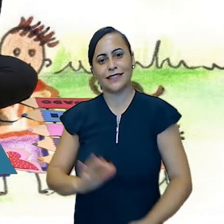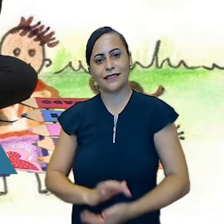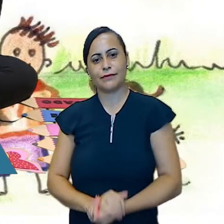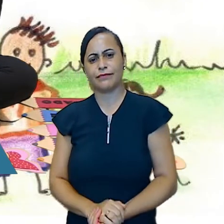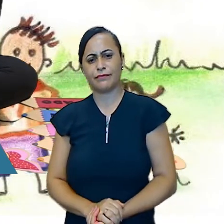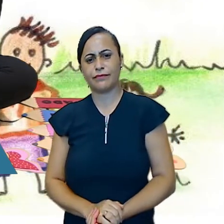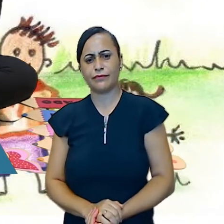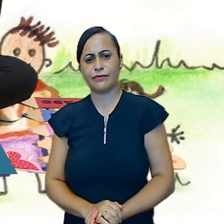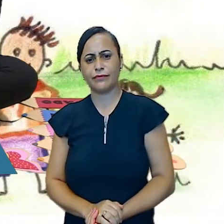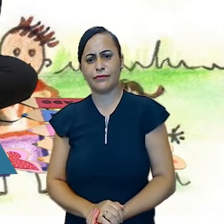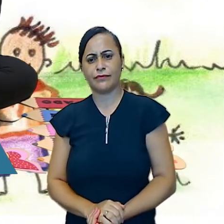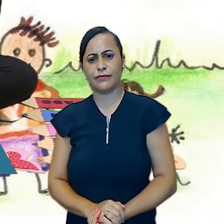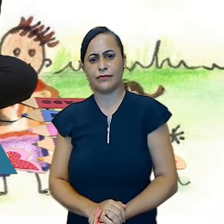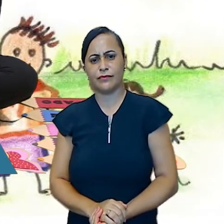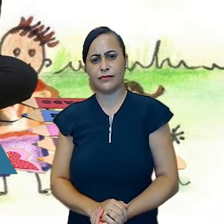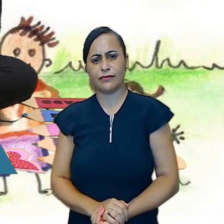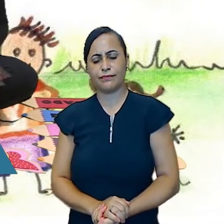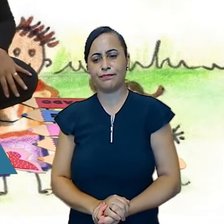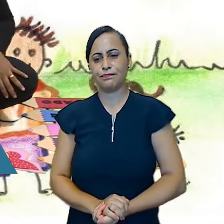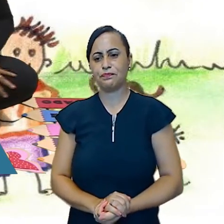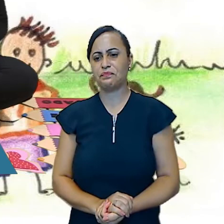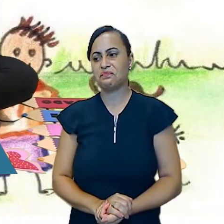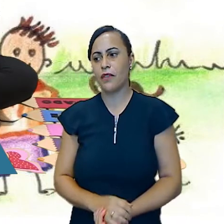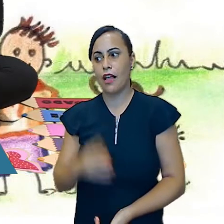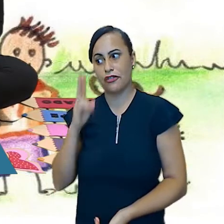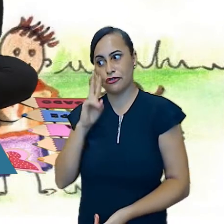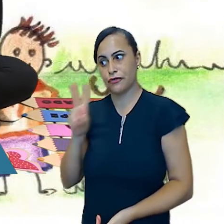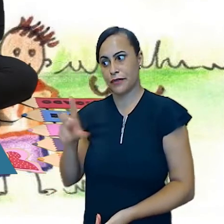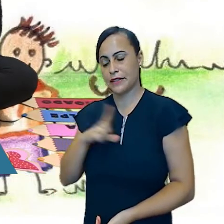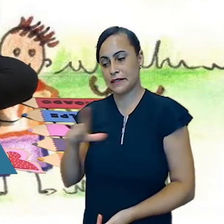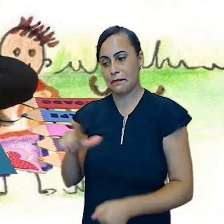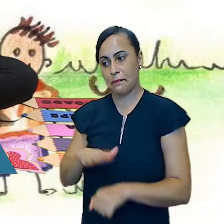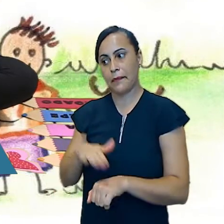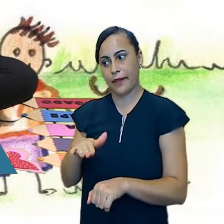Lu, deixa eu ver se tem mais alguma coisa. Será?